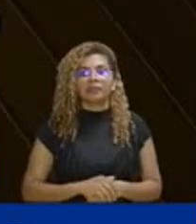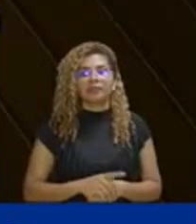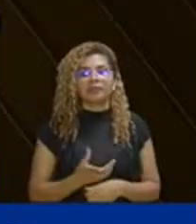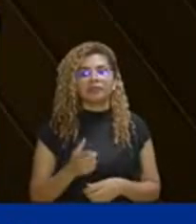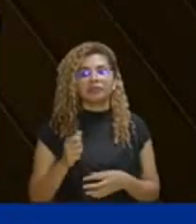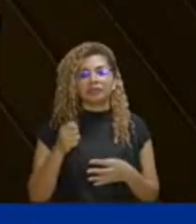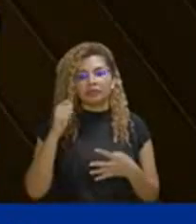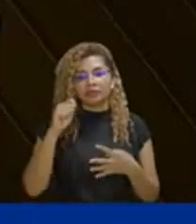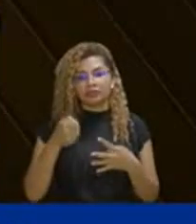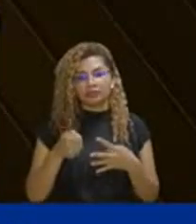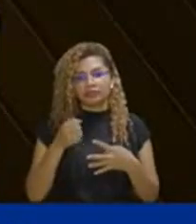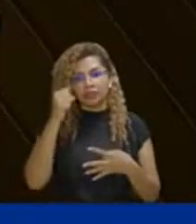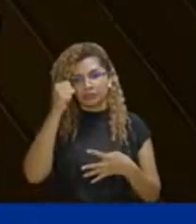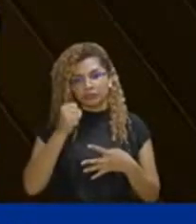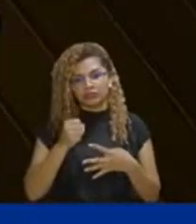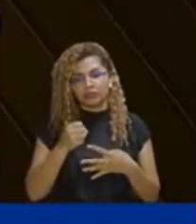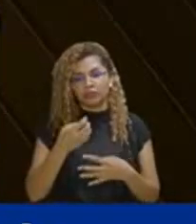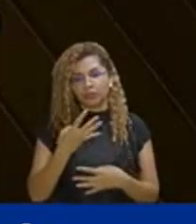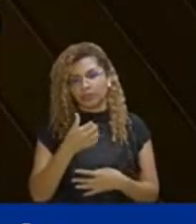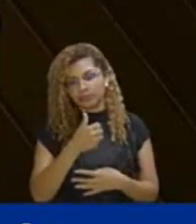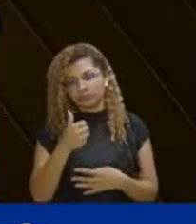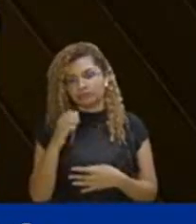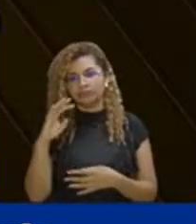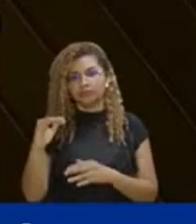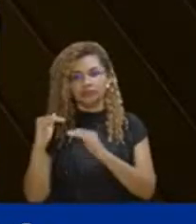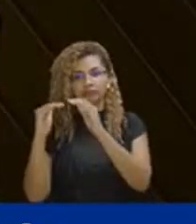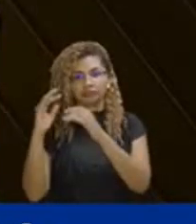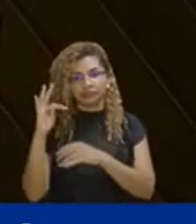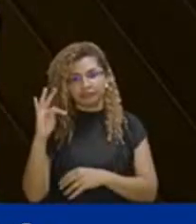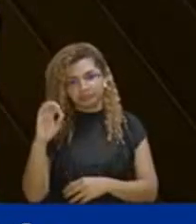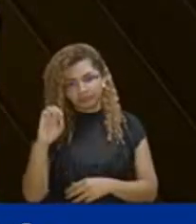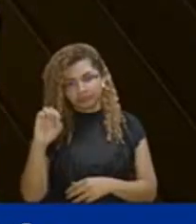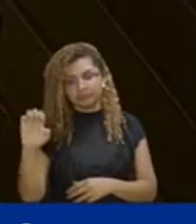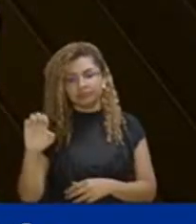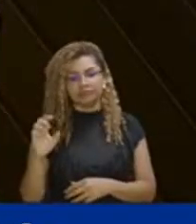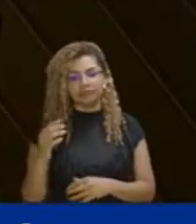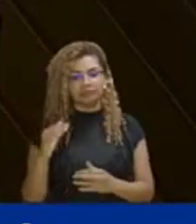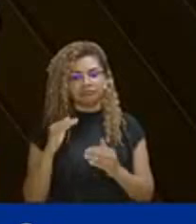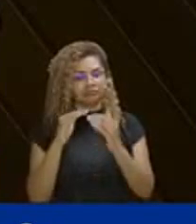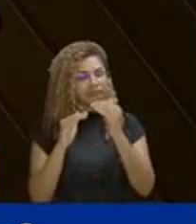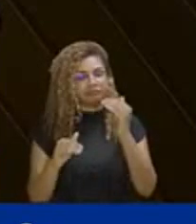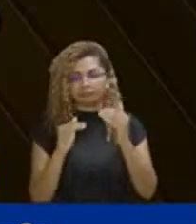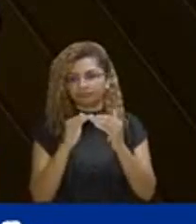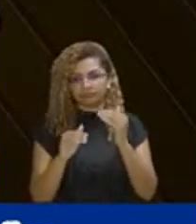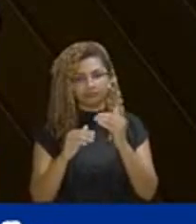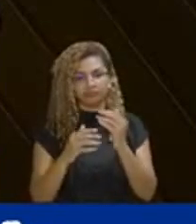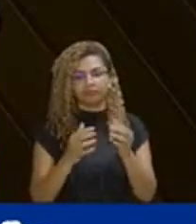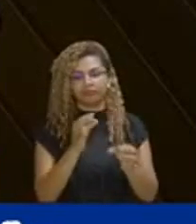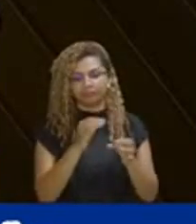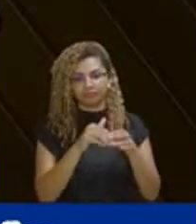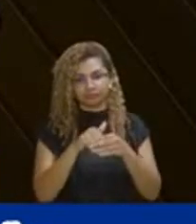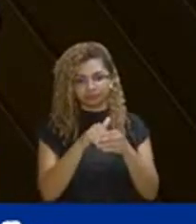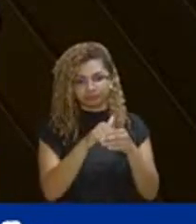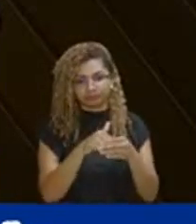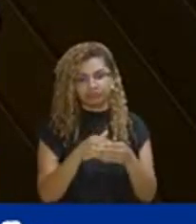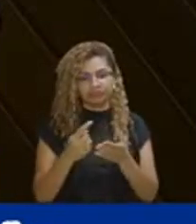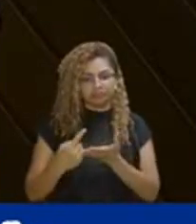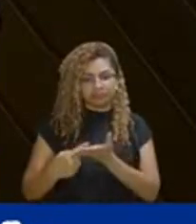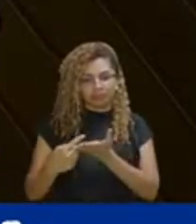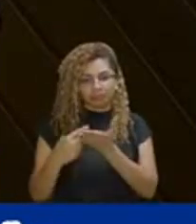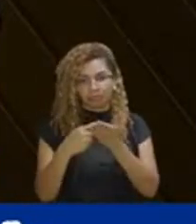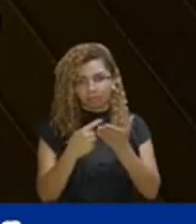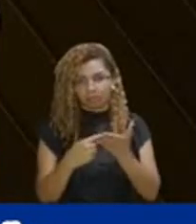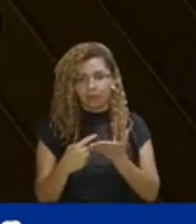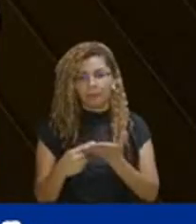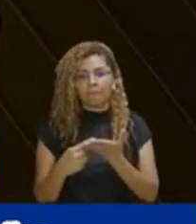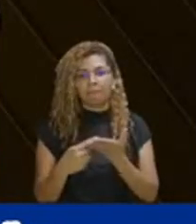número 41 TSE, segundo a qual não cabe à Justiça Eleitoral decidir sobre o acerto ou desacerto de decisões proferidas